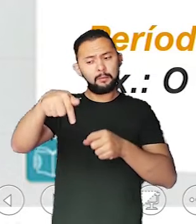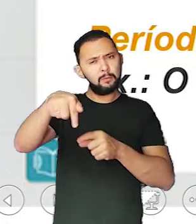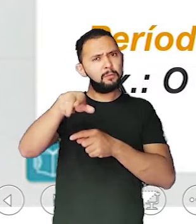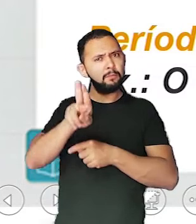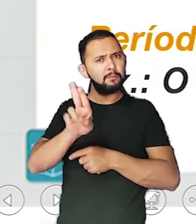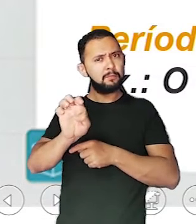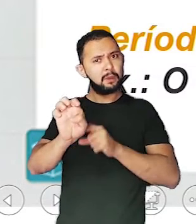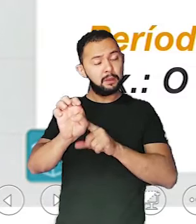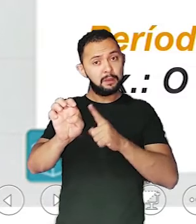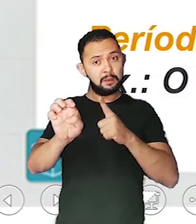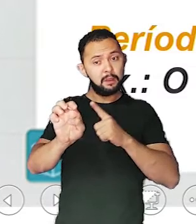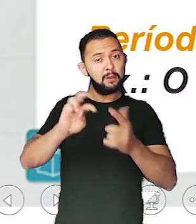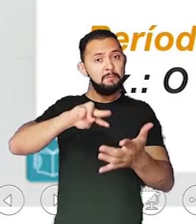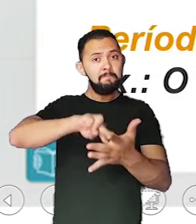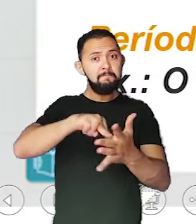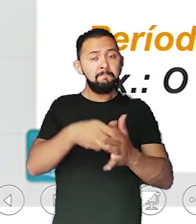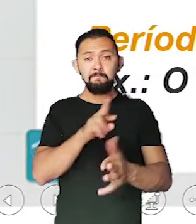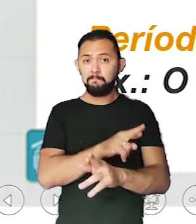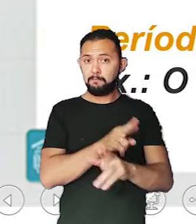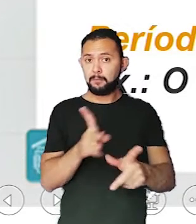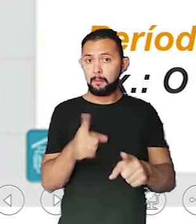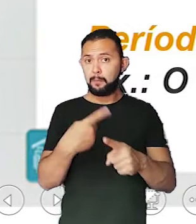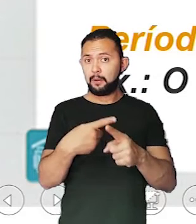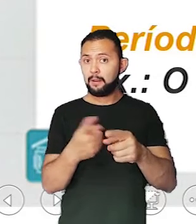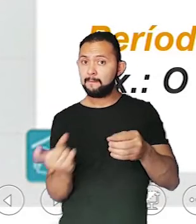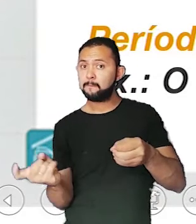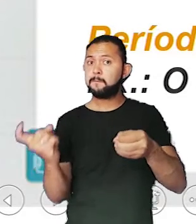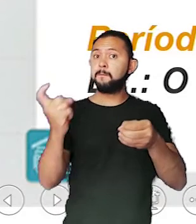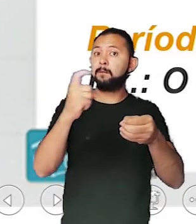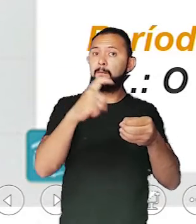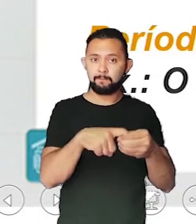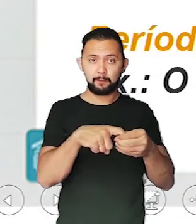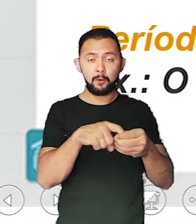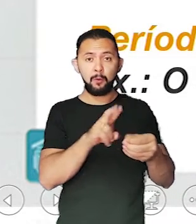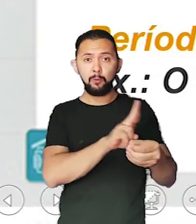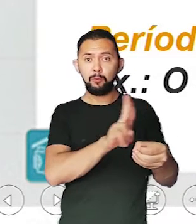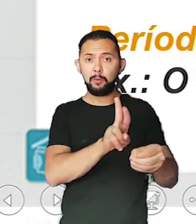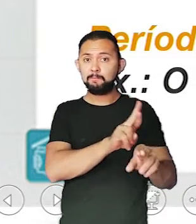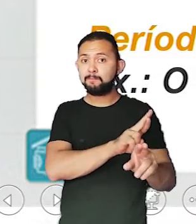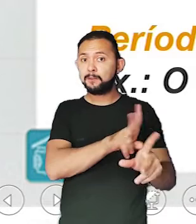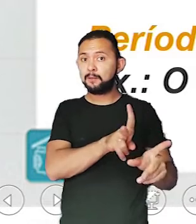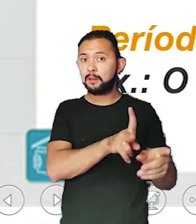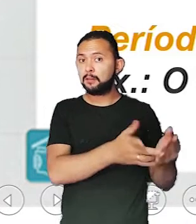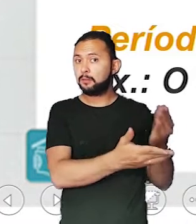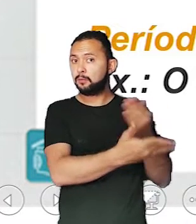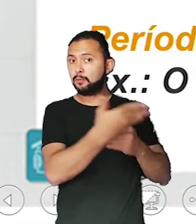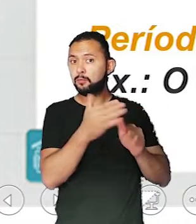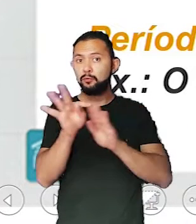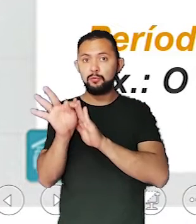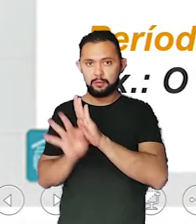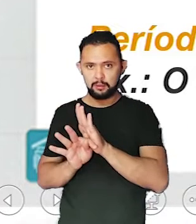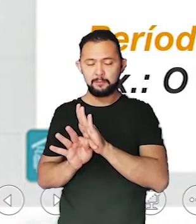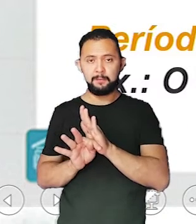Esse que, primeiro, ele retoma um outro nome, ok? Uma outra palavra no texto. Aqui